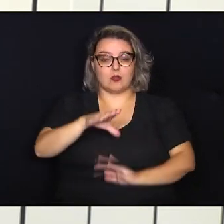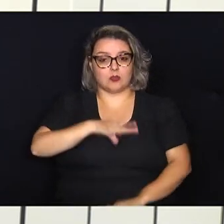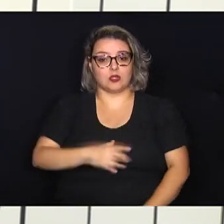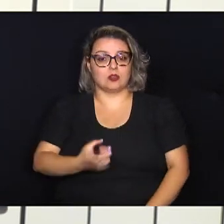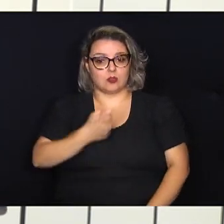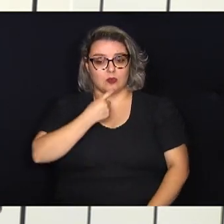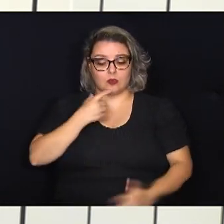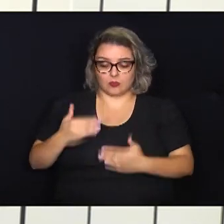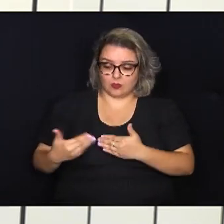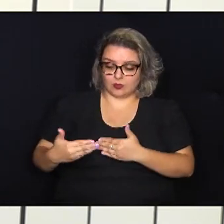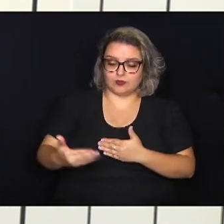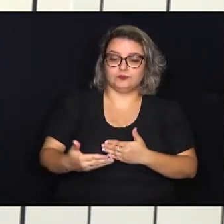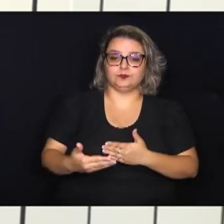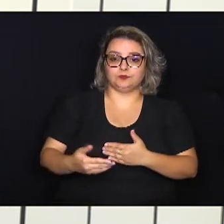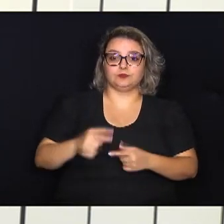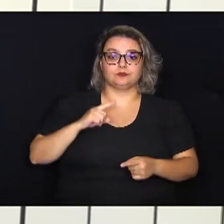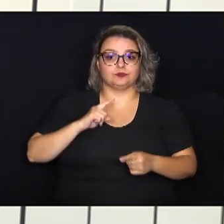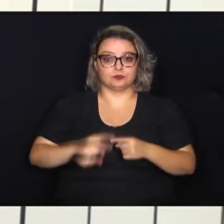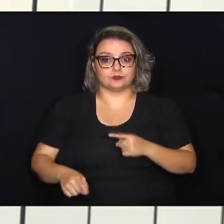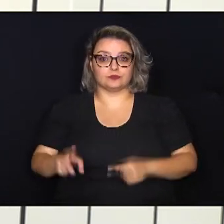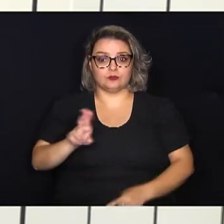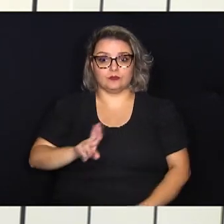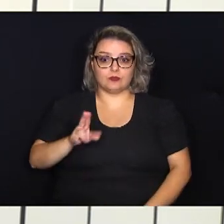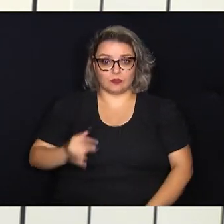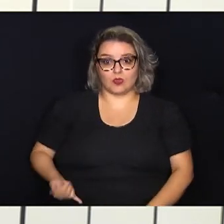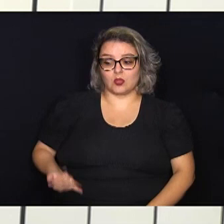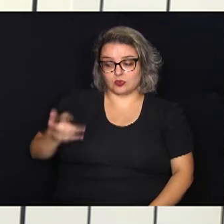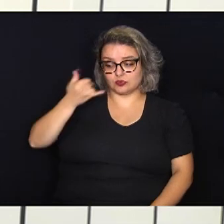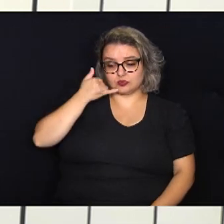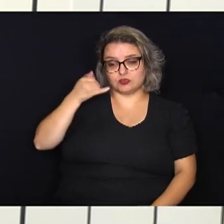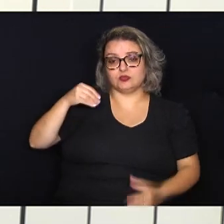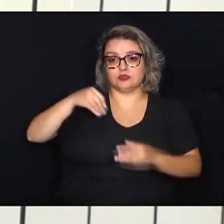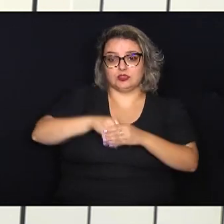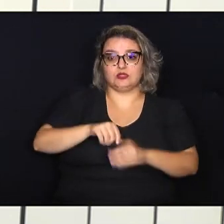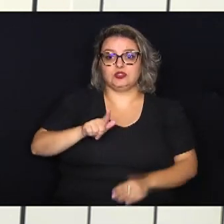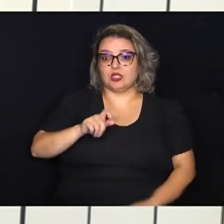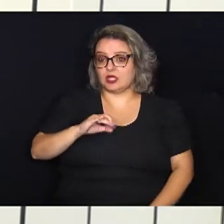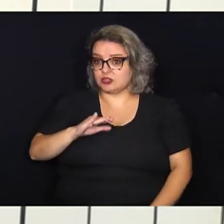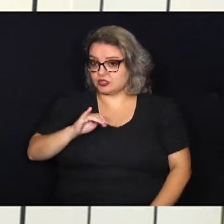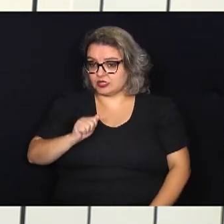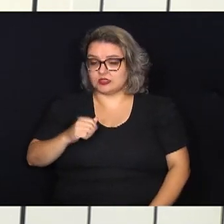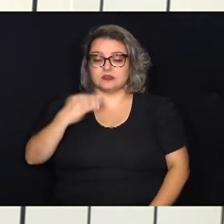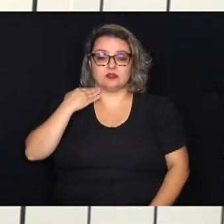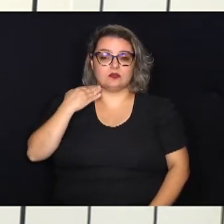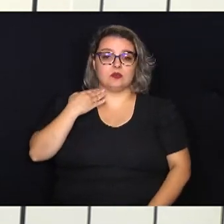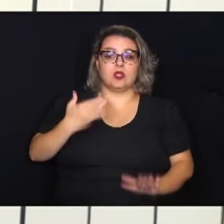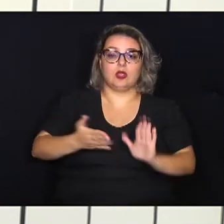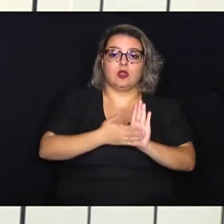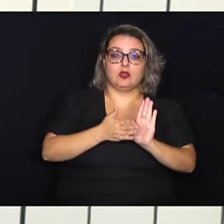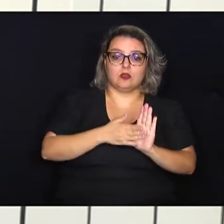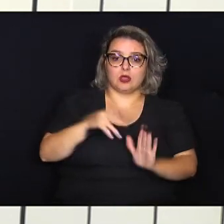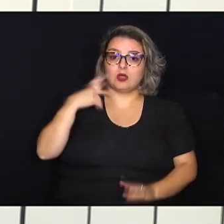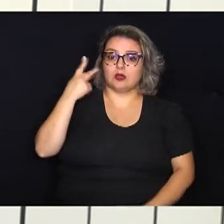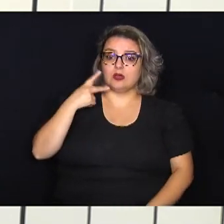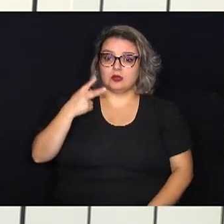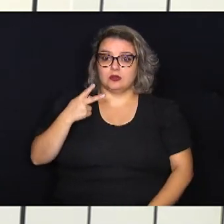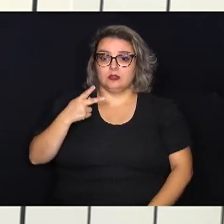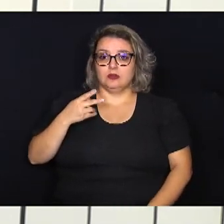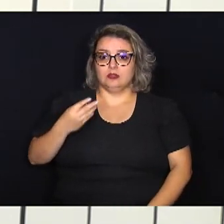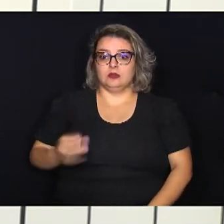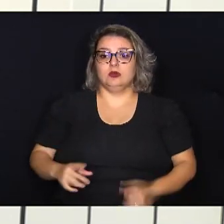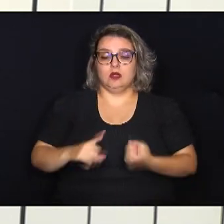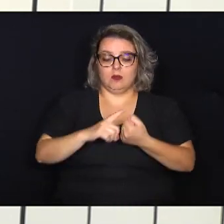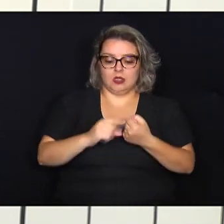vigor que proíbe o uso de telefone celular em agências bancárias. A proposta do parlamentar insere um artigo